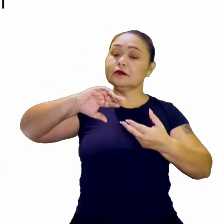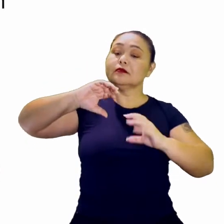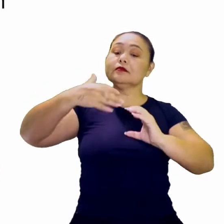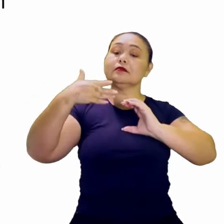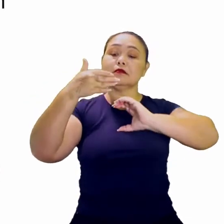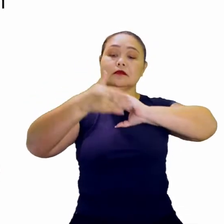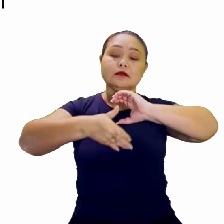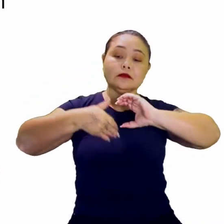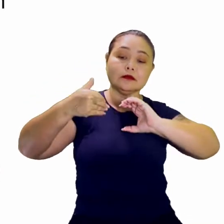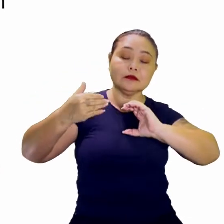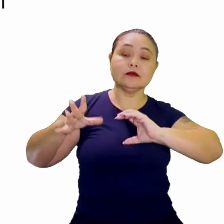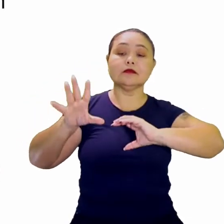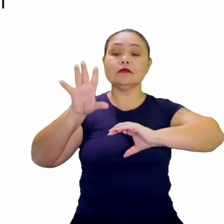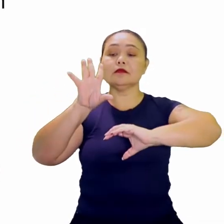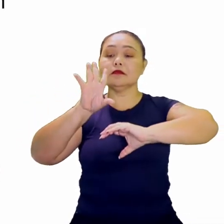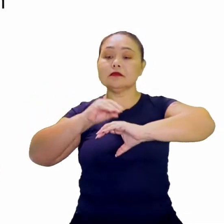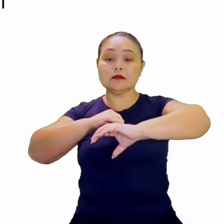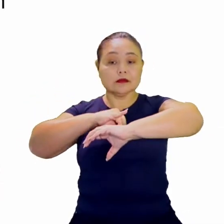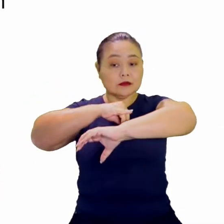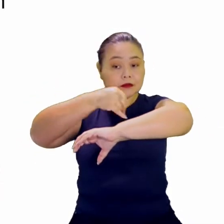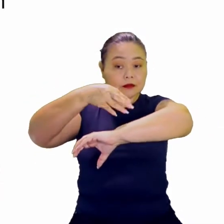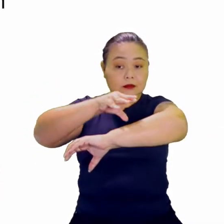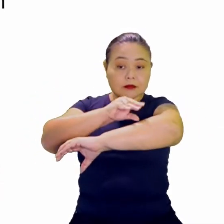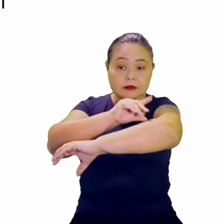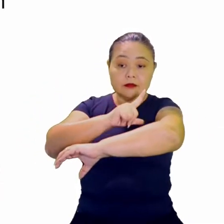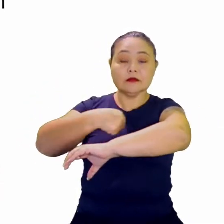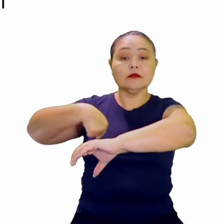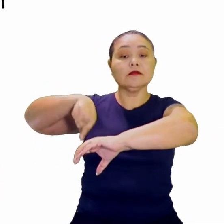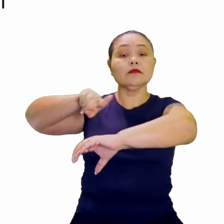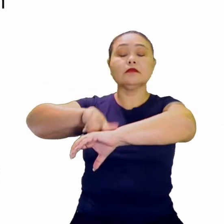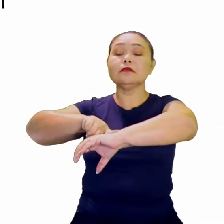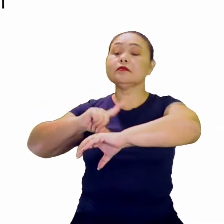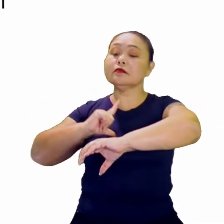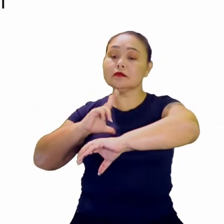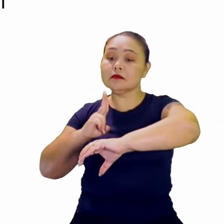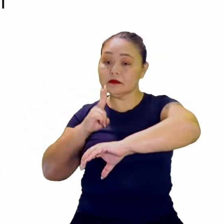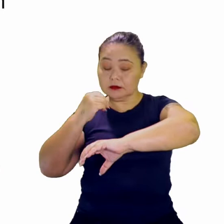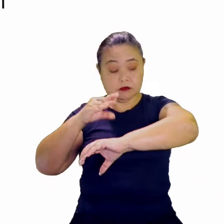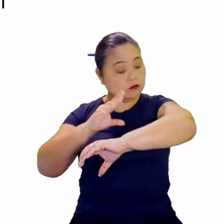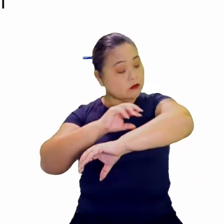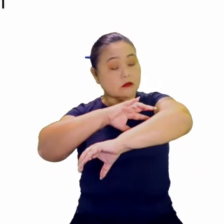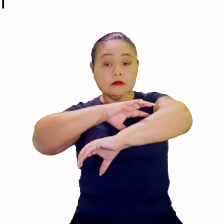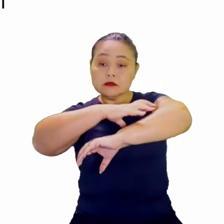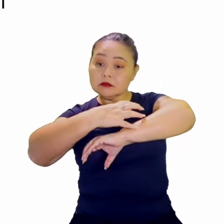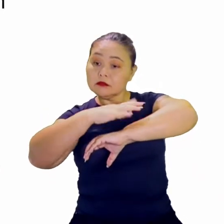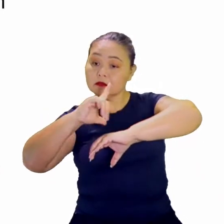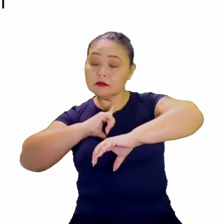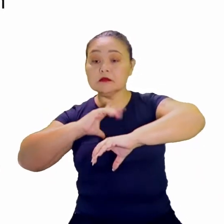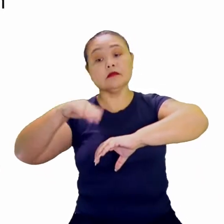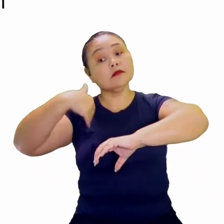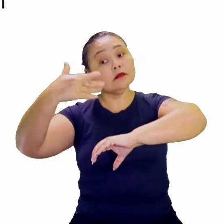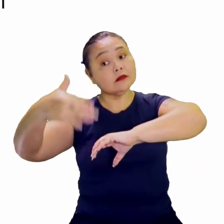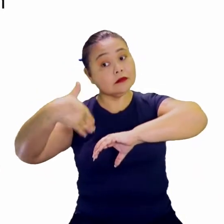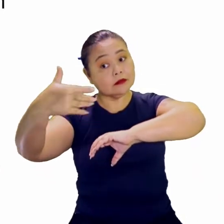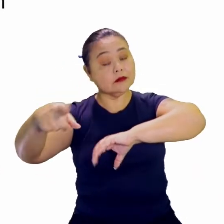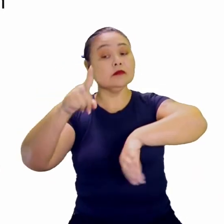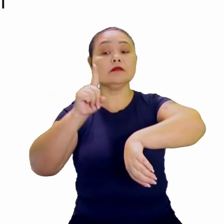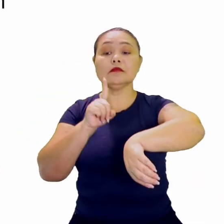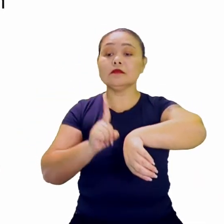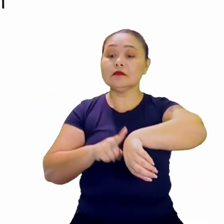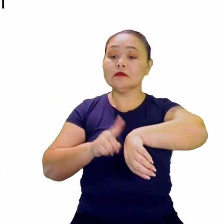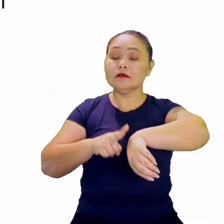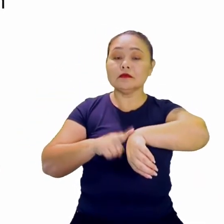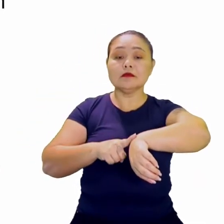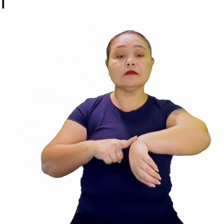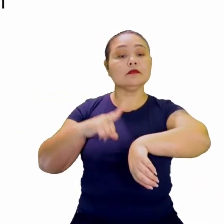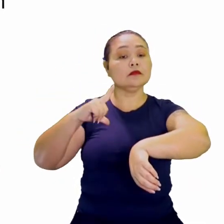das gorduras, vão conseguir ter uma boa resistência muscular. Por quê, professora? Porque é de longa duração.